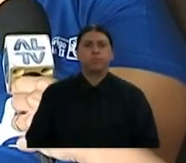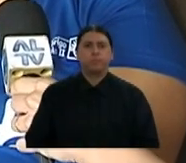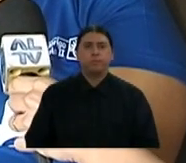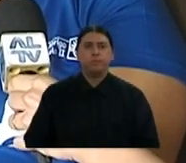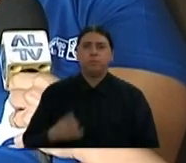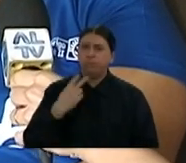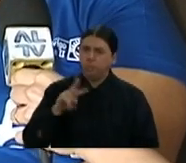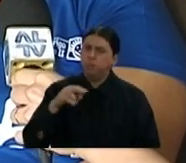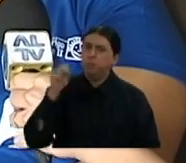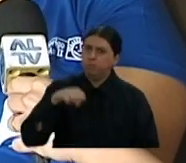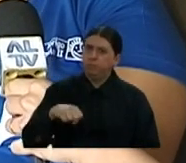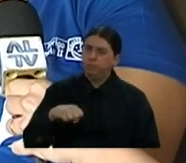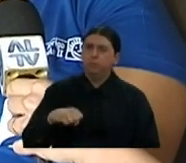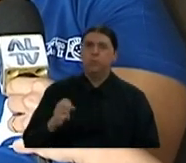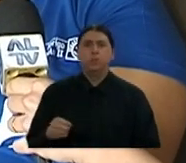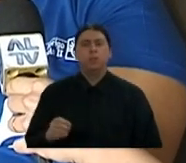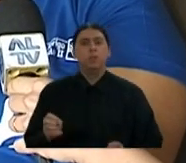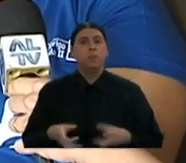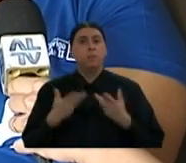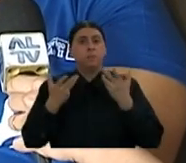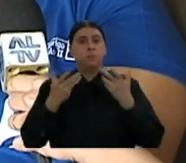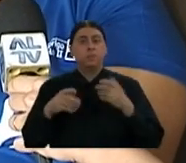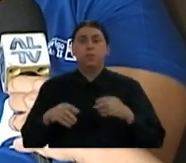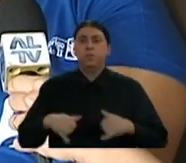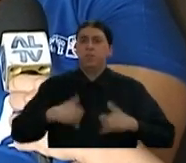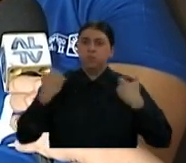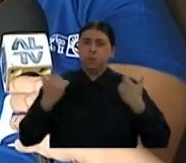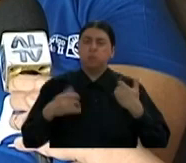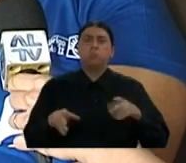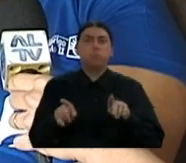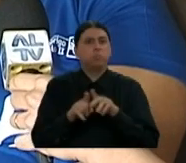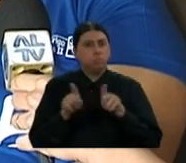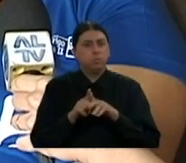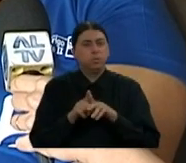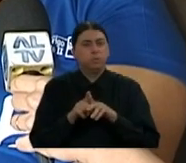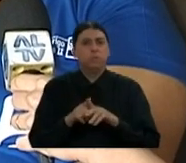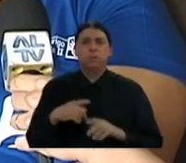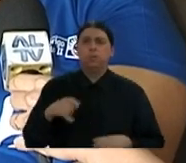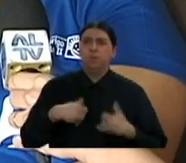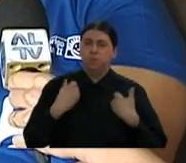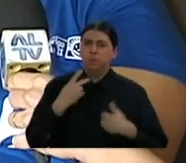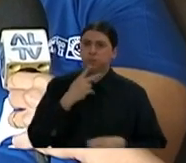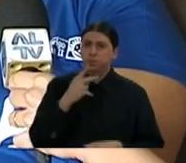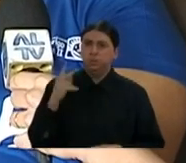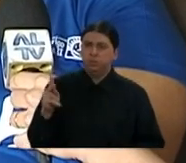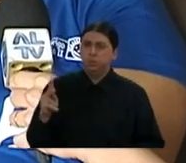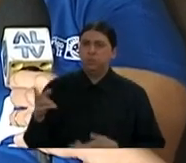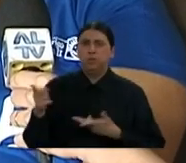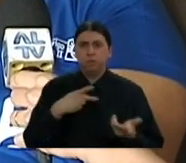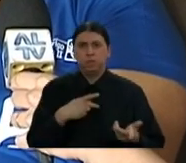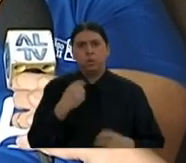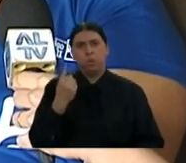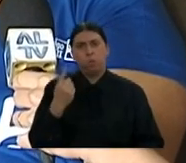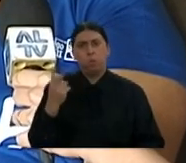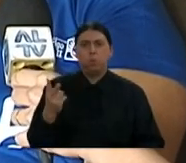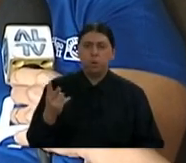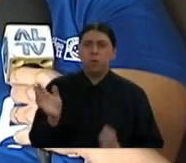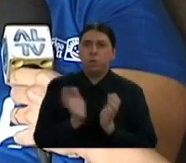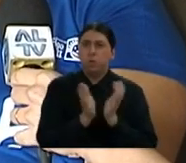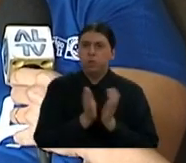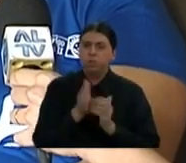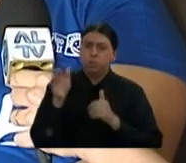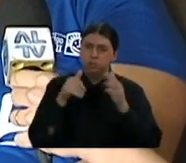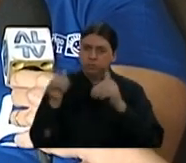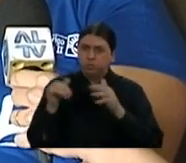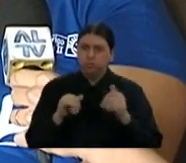você tem festinha de aniversário quando são convidados eles vão aniversário dele tem pode convidar um ou dois ou mais colegas para